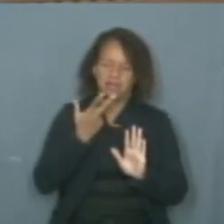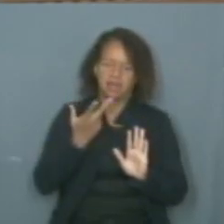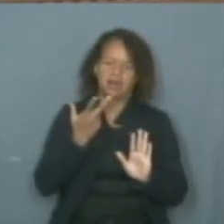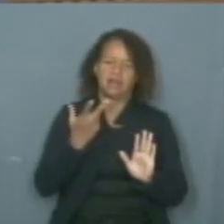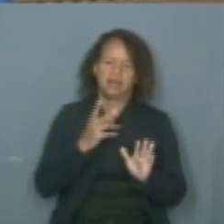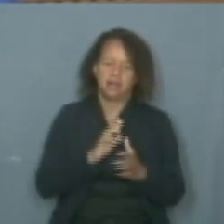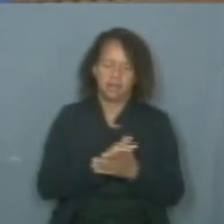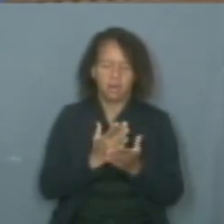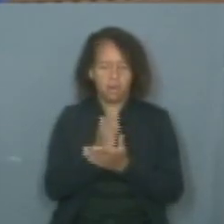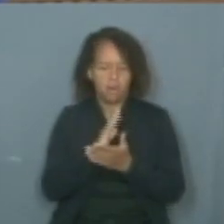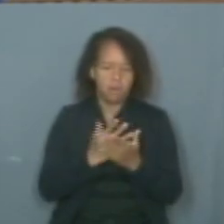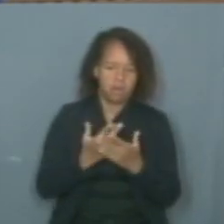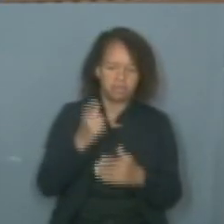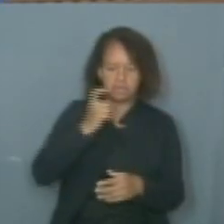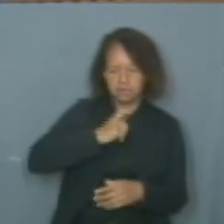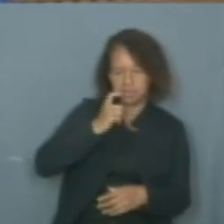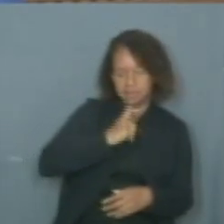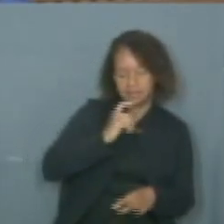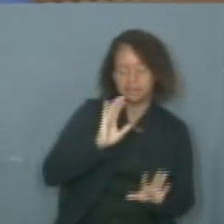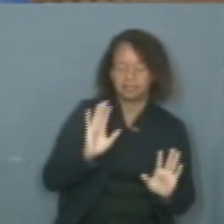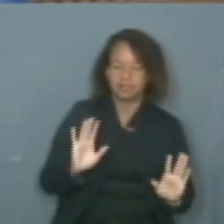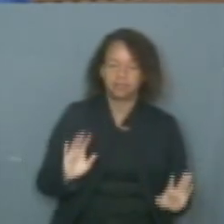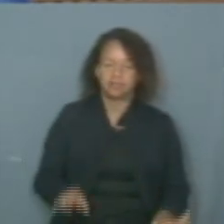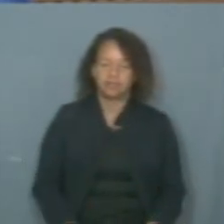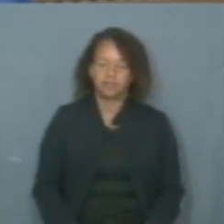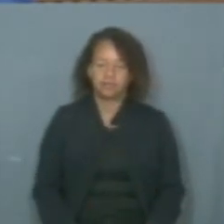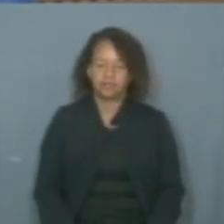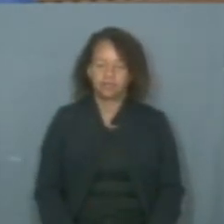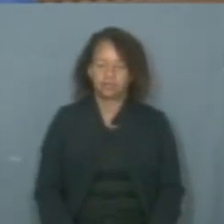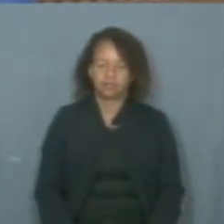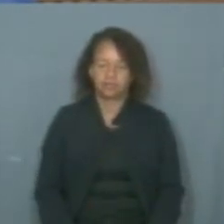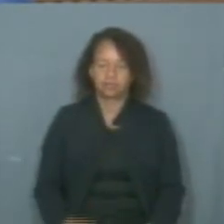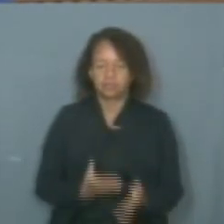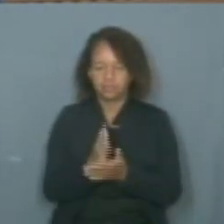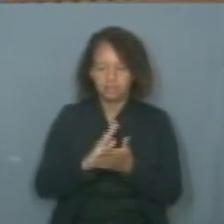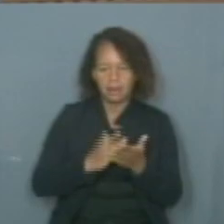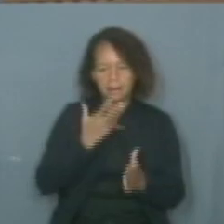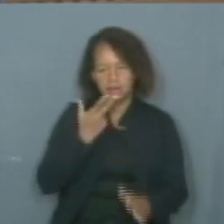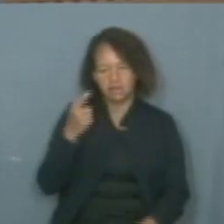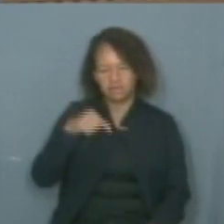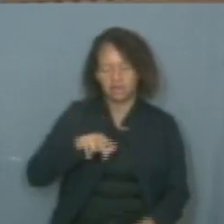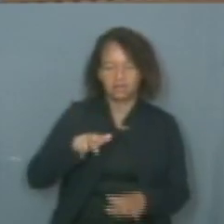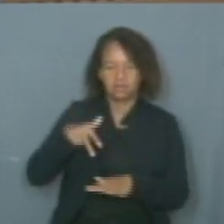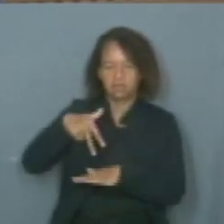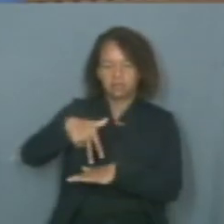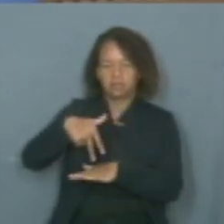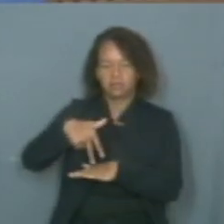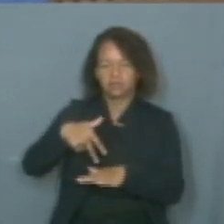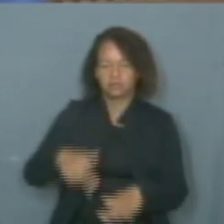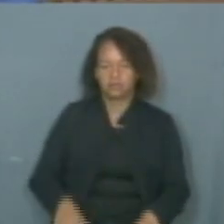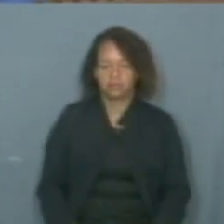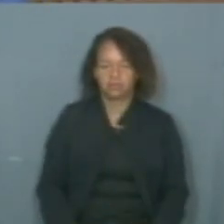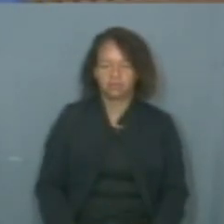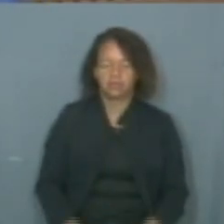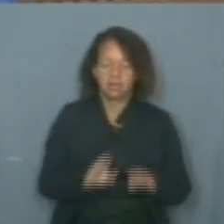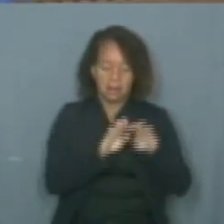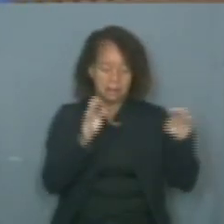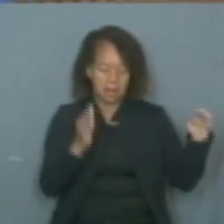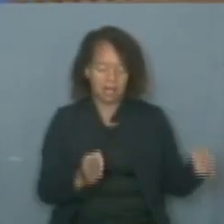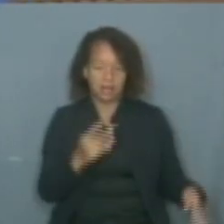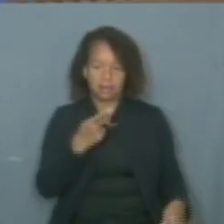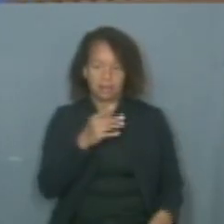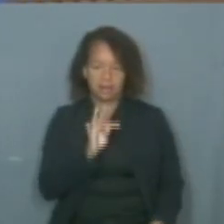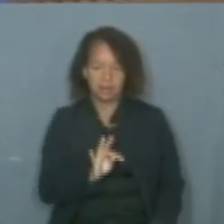falar algumas fake news, algumas mentiras, como algumas pessoas falam aqui na tribuna. A bancada do PT